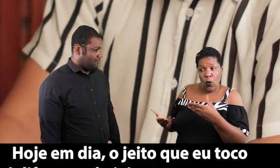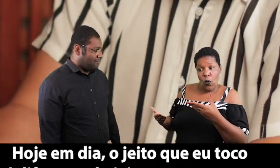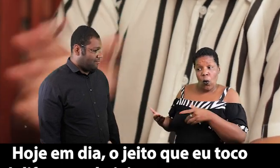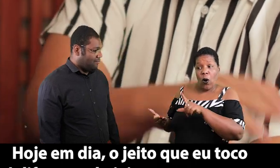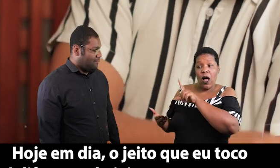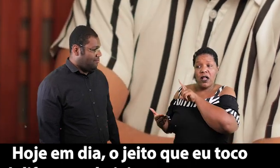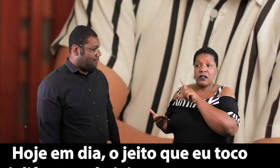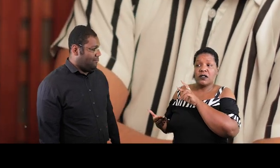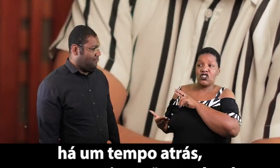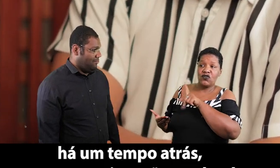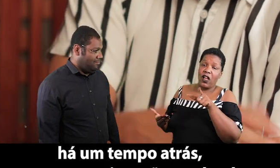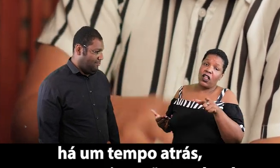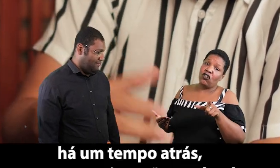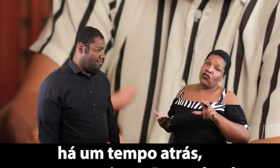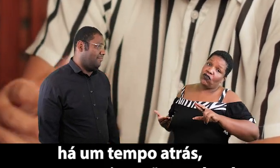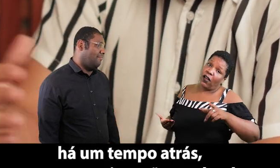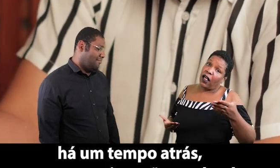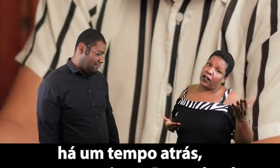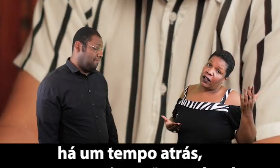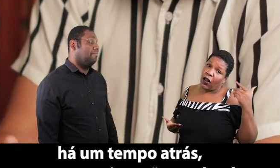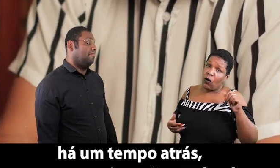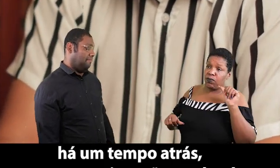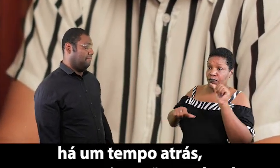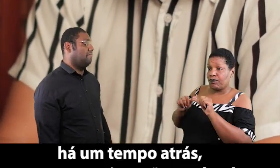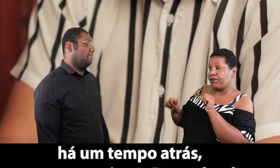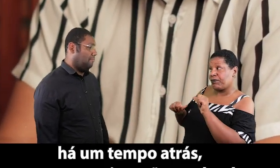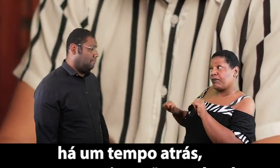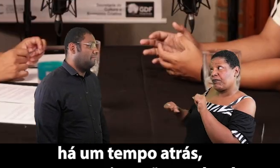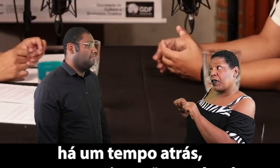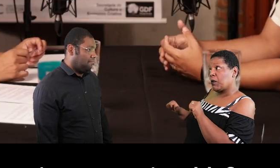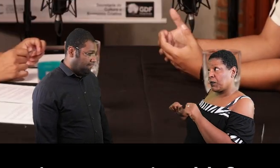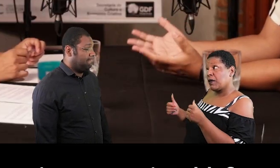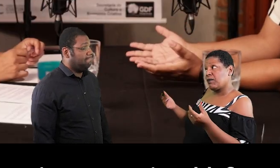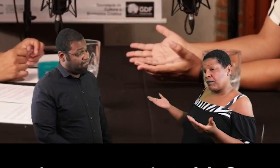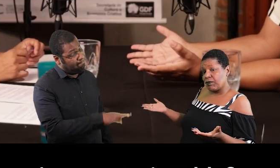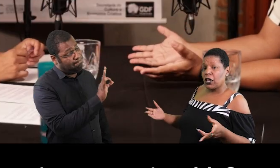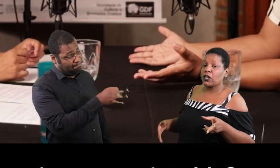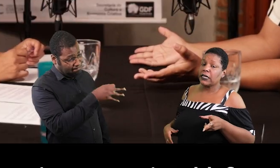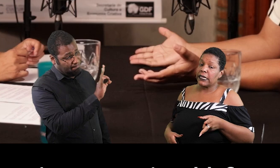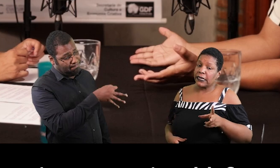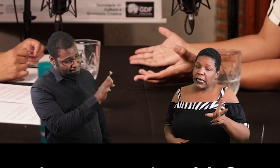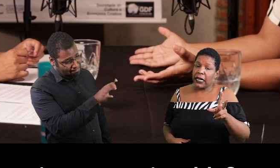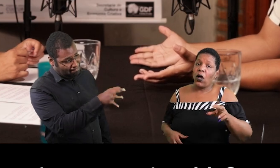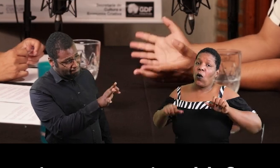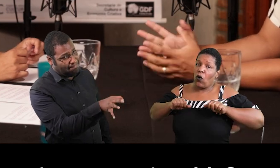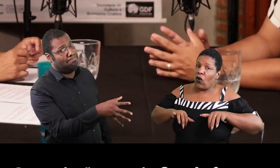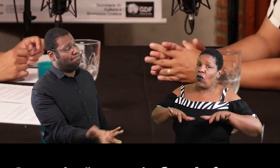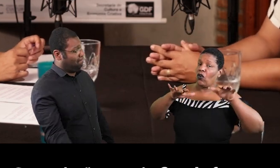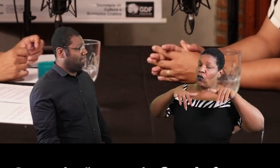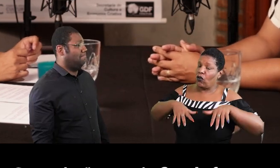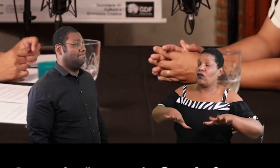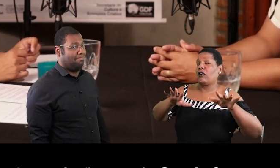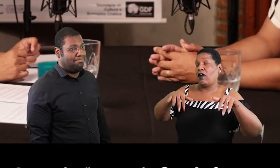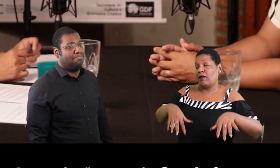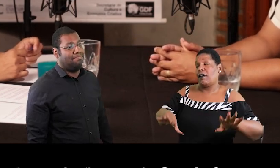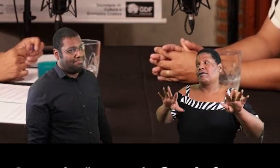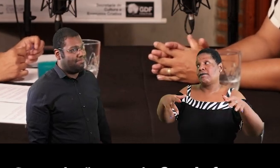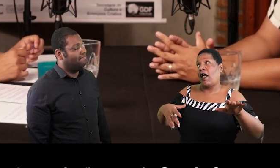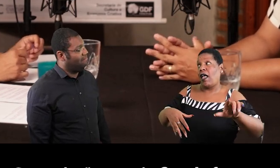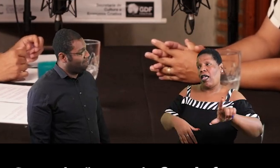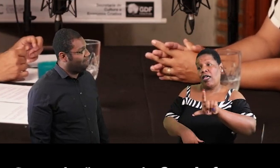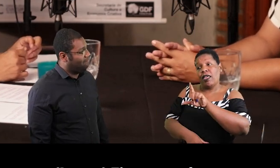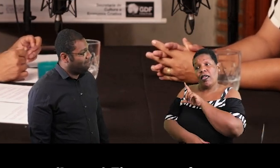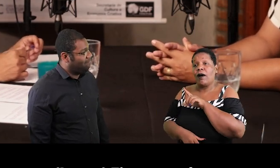diferente do jeito que eu tocava há um tempo atrás, porque as coisas vão mudando. E você tem que seguir o tal do flow, né? Se não seguir, tu fica de fora. Fica